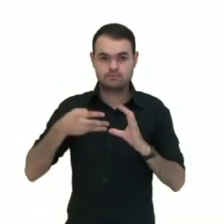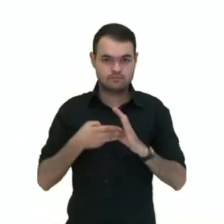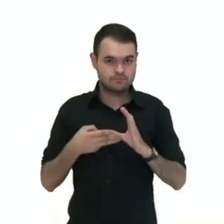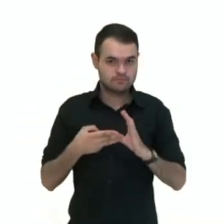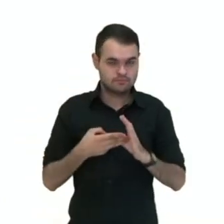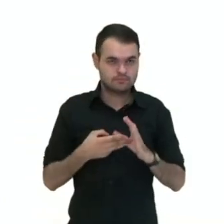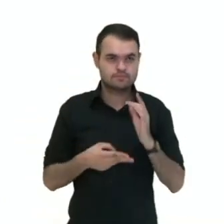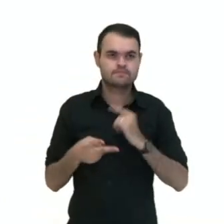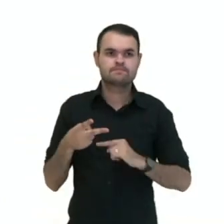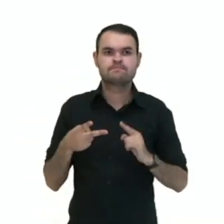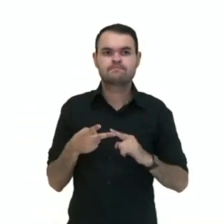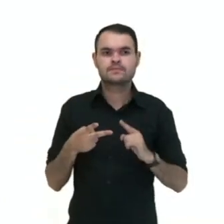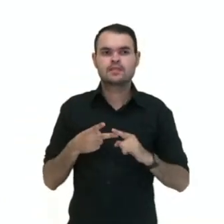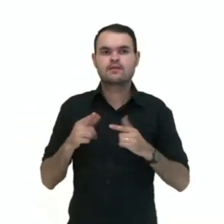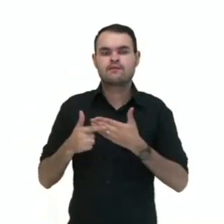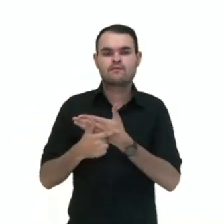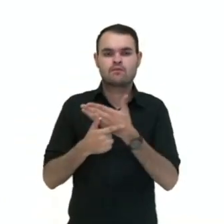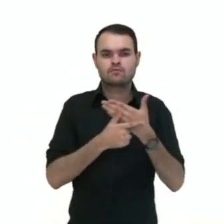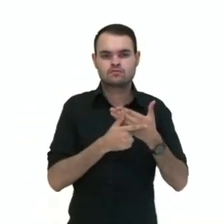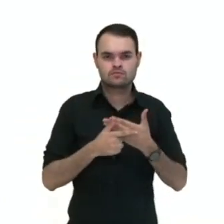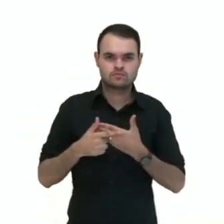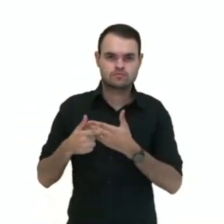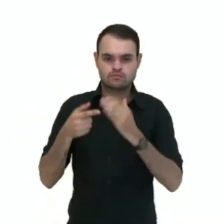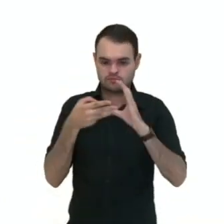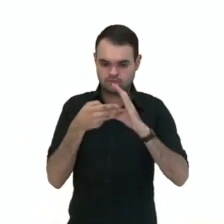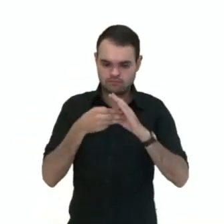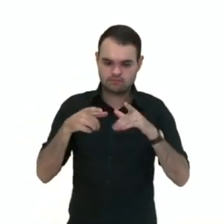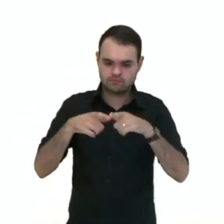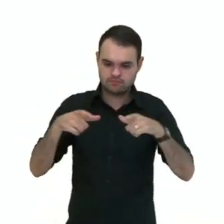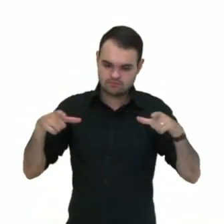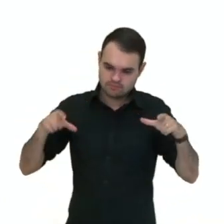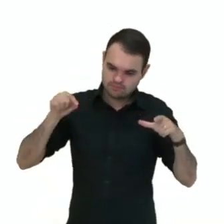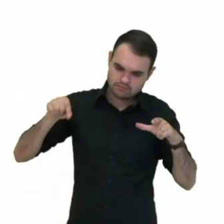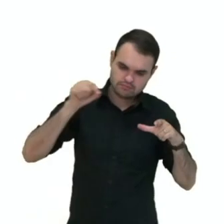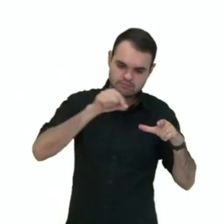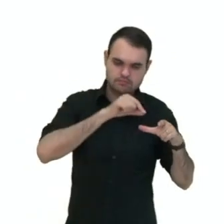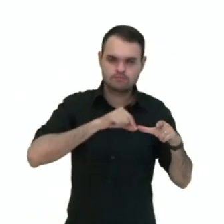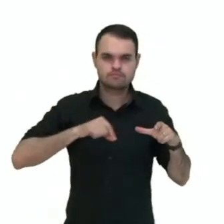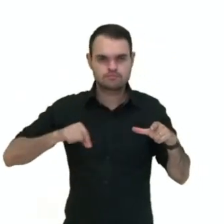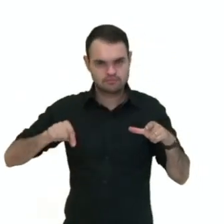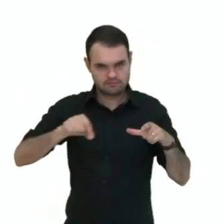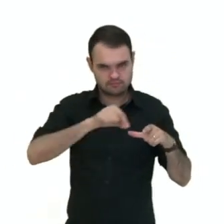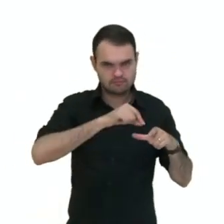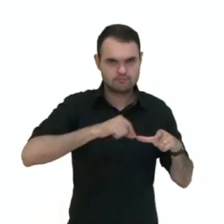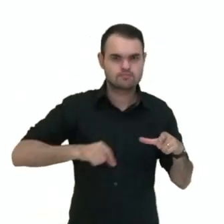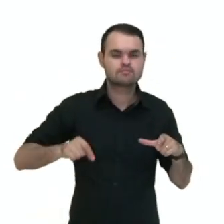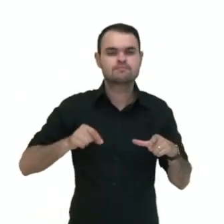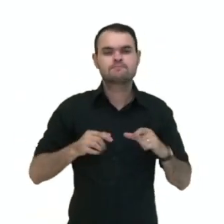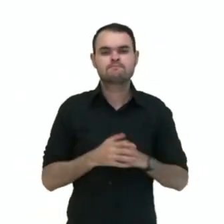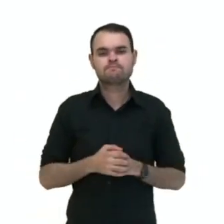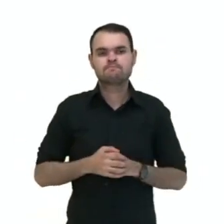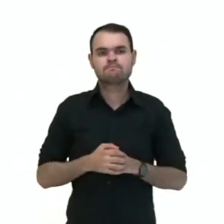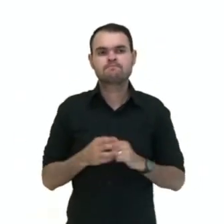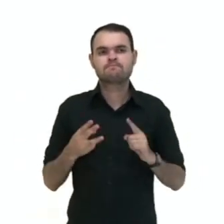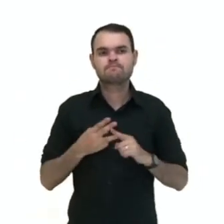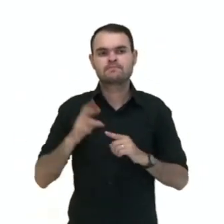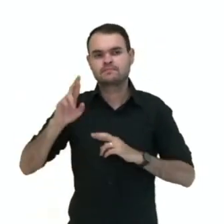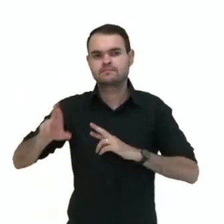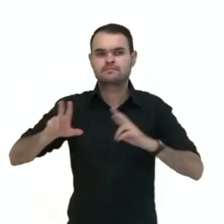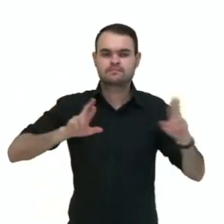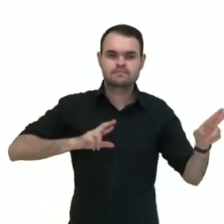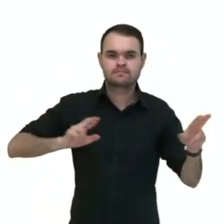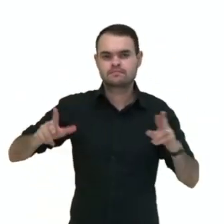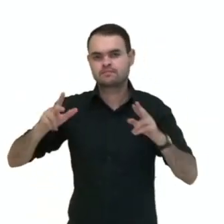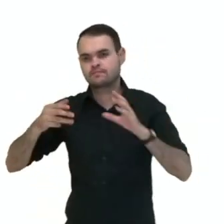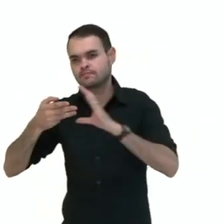respiração celular. O que é a respiração celular, né? As funções das organelas celulares, as diferenças entre